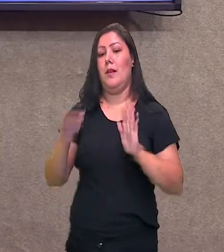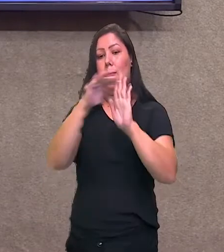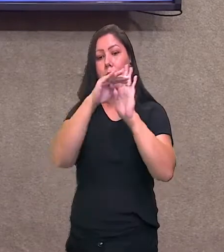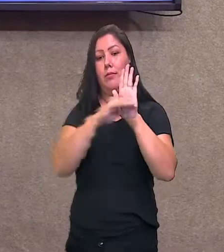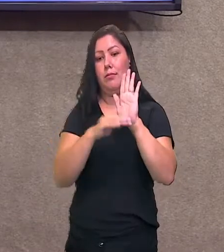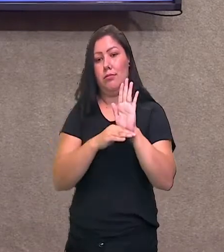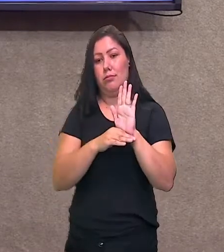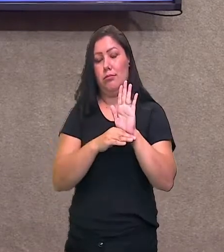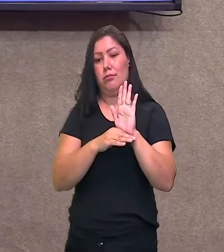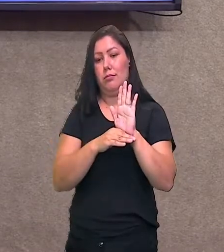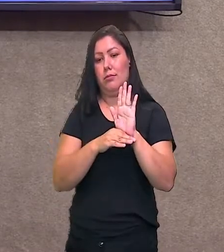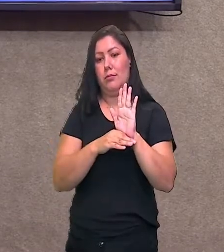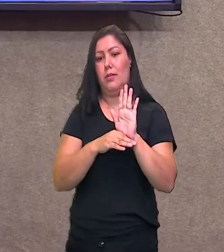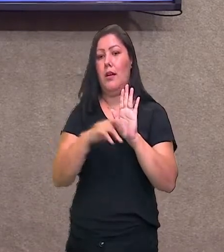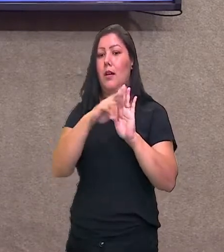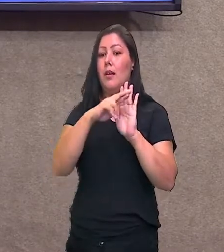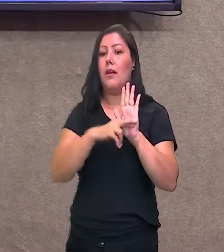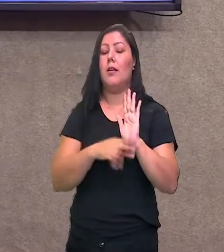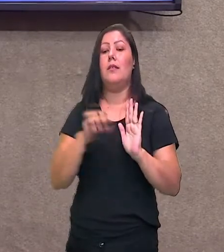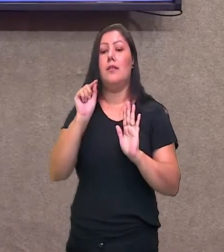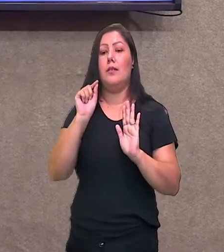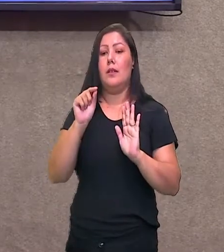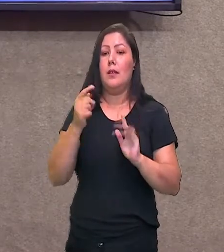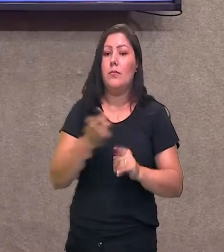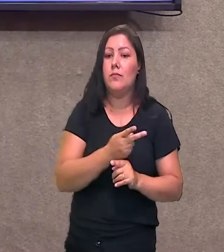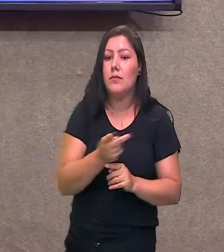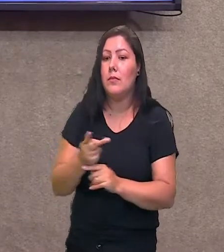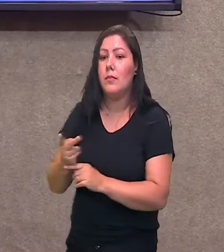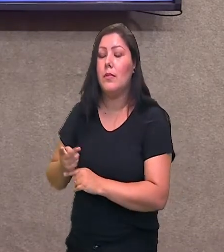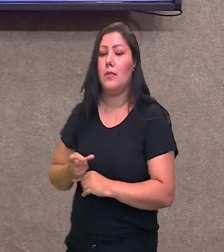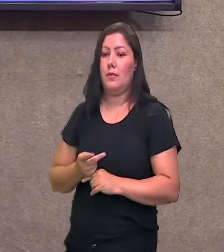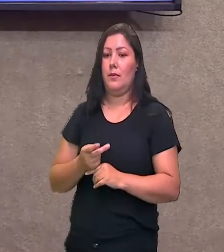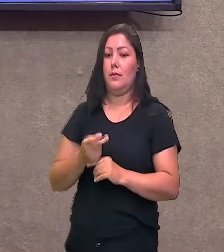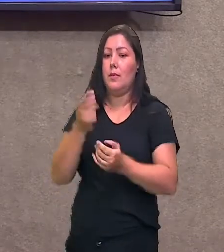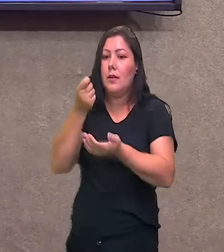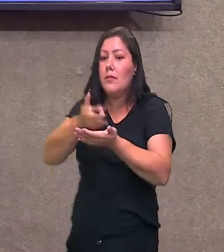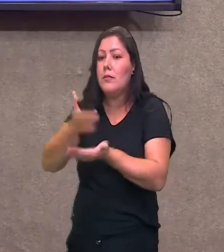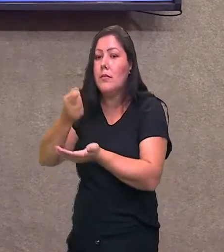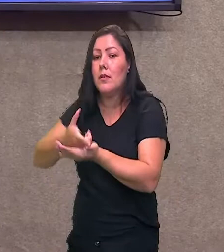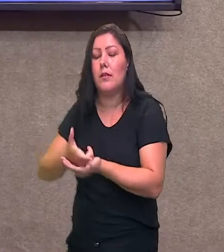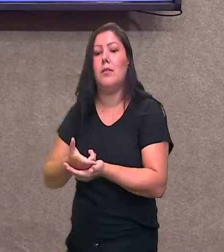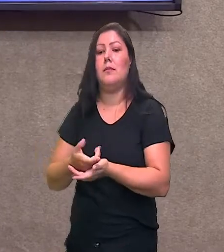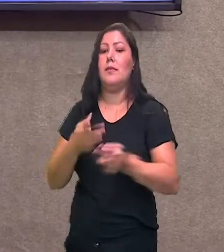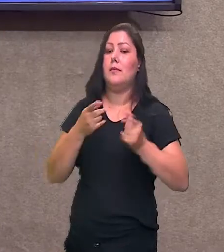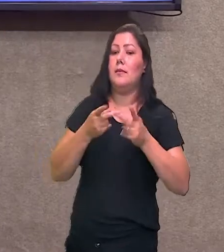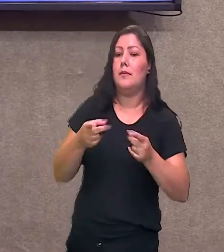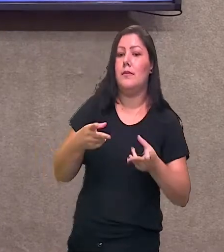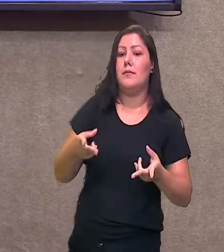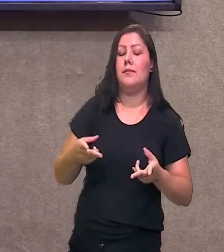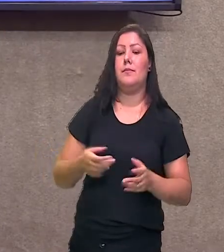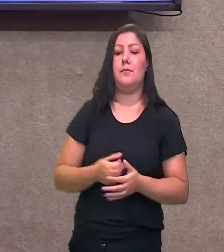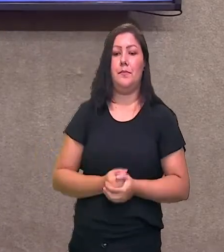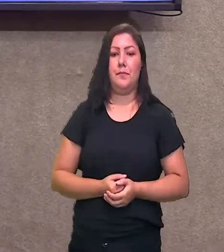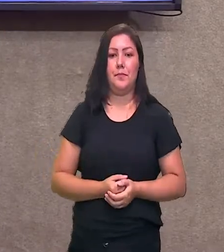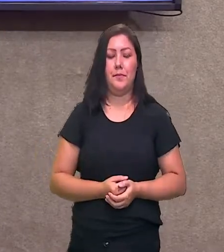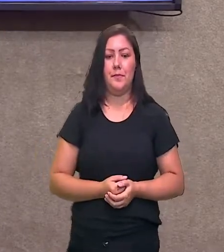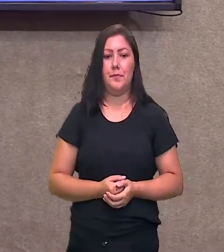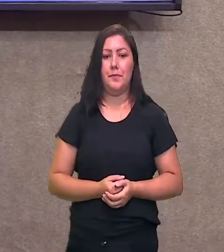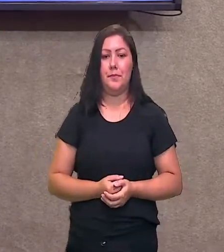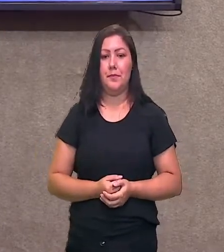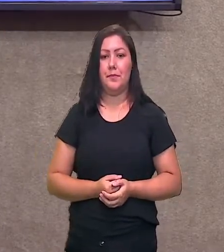pela oferta e a procura. Certo? E também, por exemplo, quando eu falo oferta e a